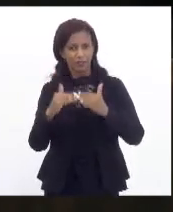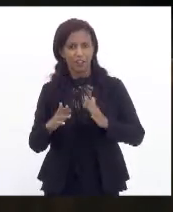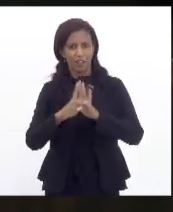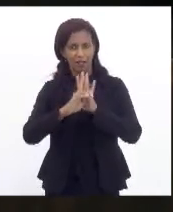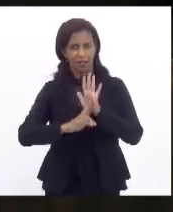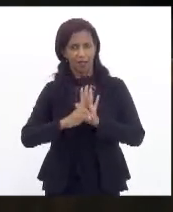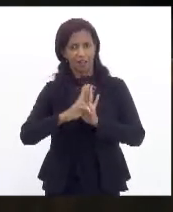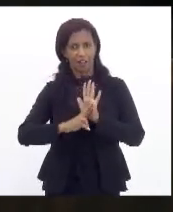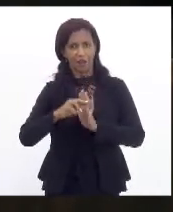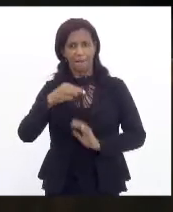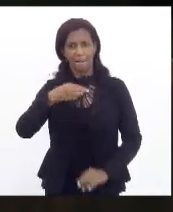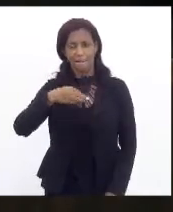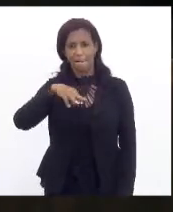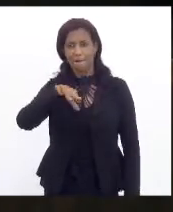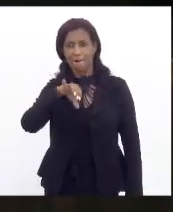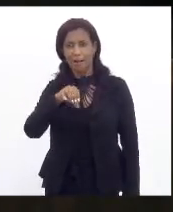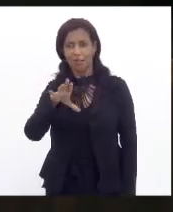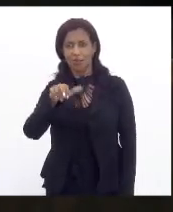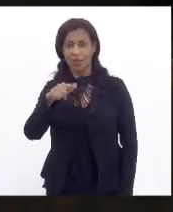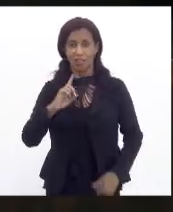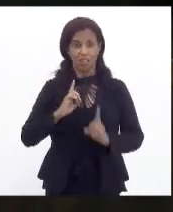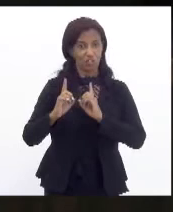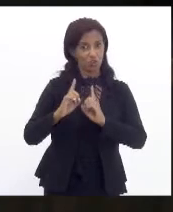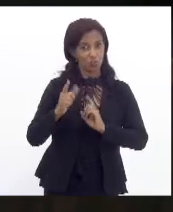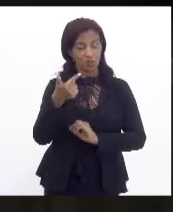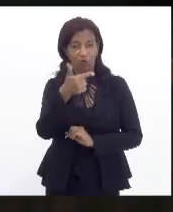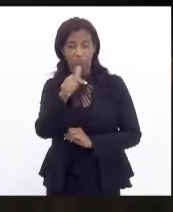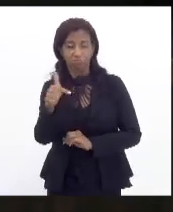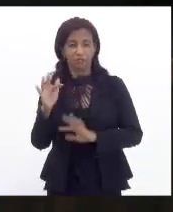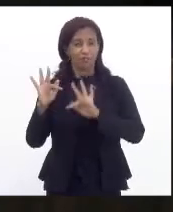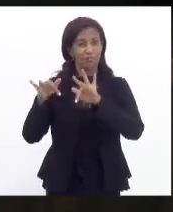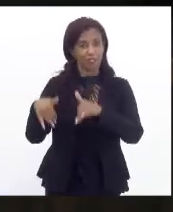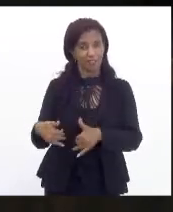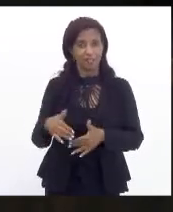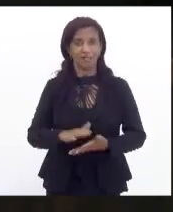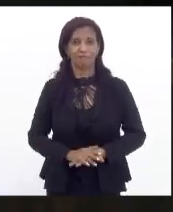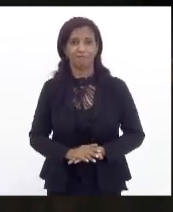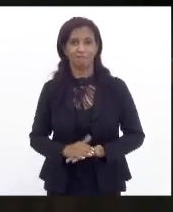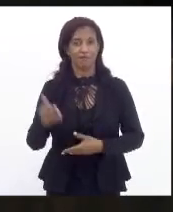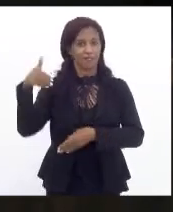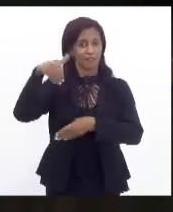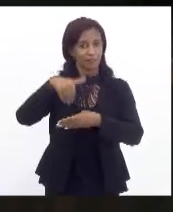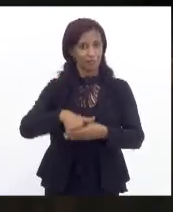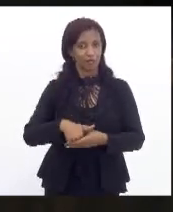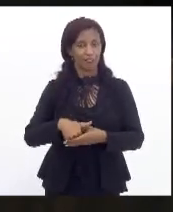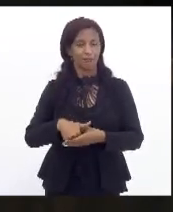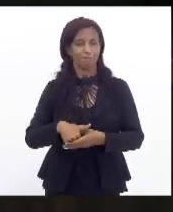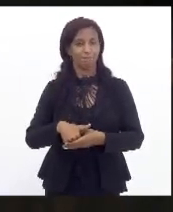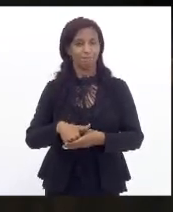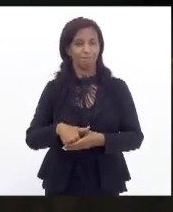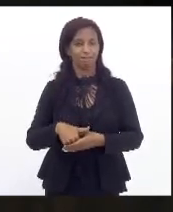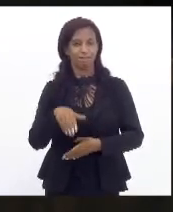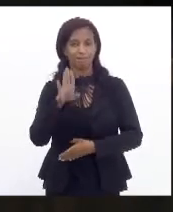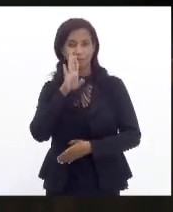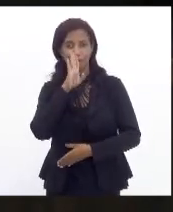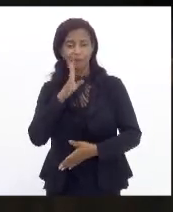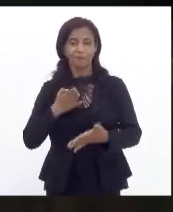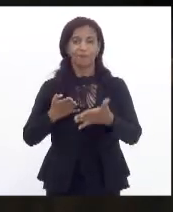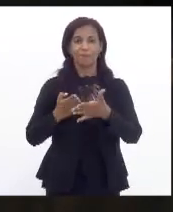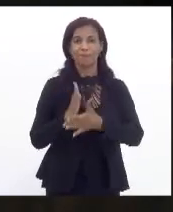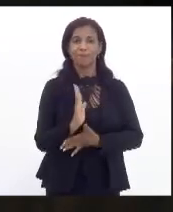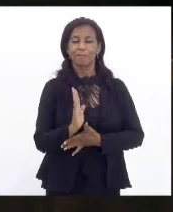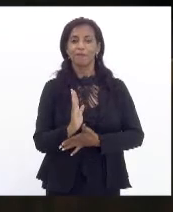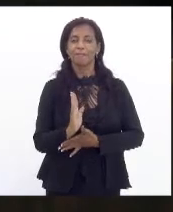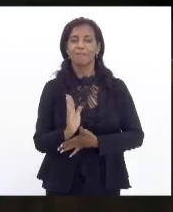deputado Márcio Canella. Em discussão, não havendo quem queira discutir, encerrada a discussão. Em votação, os senhores que aprovam, permaneçam como estão,